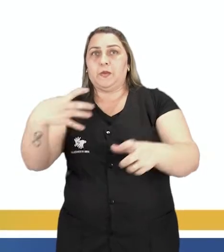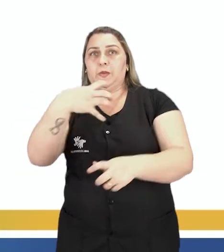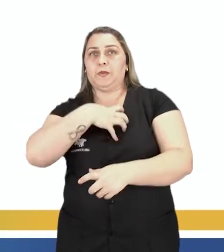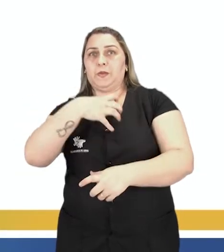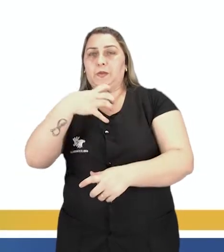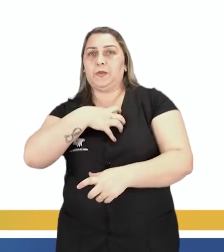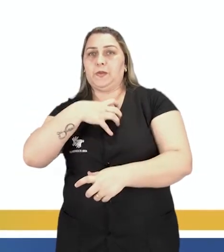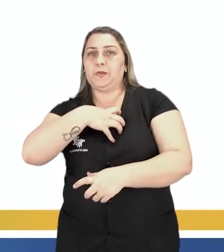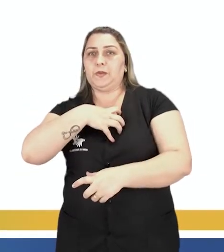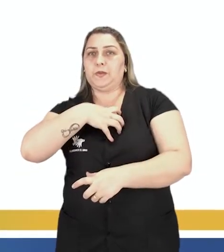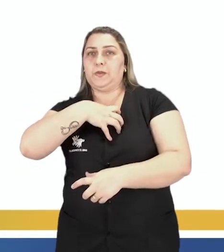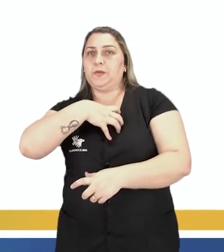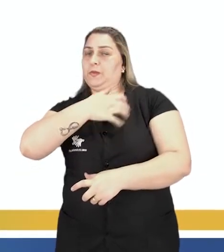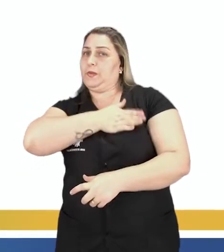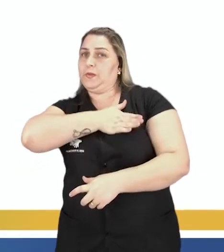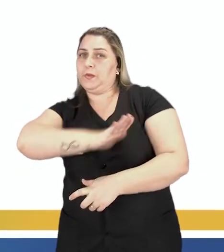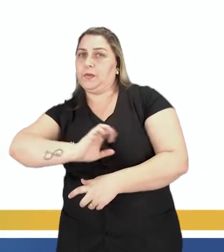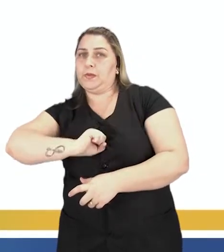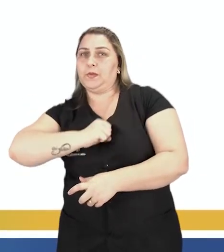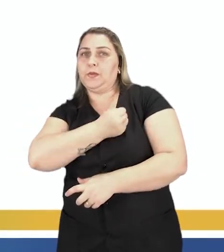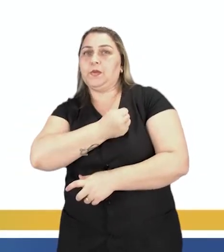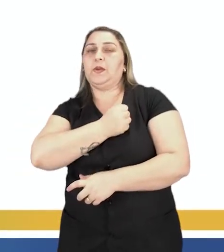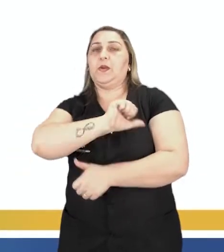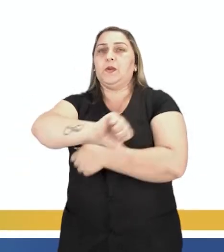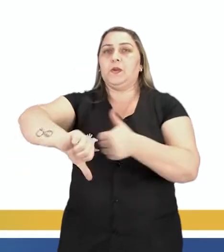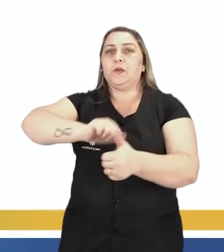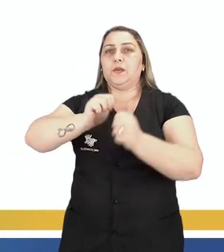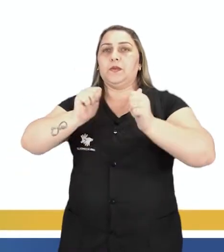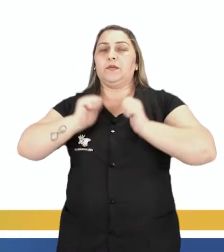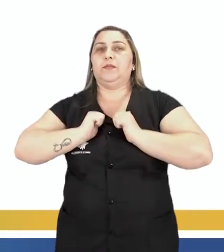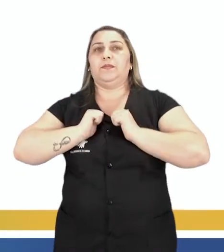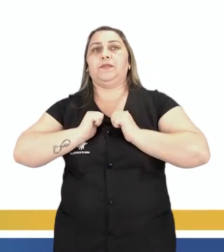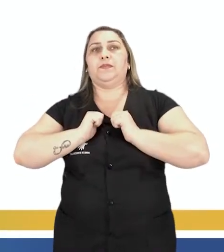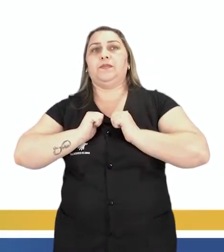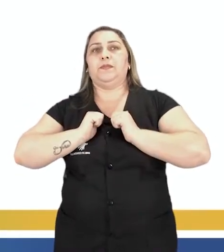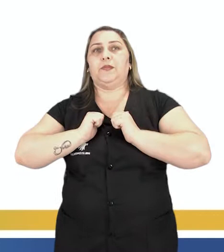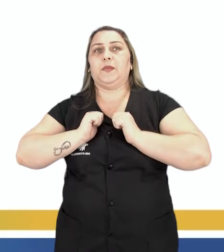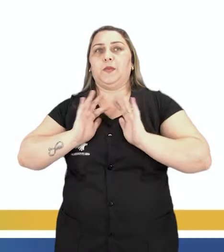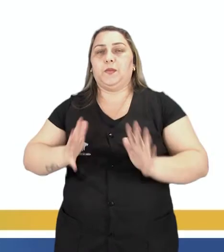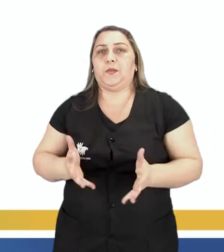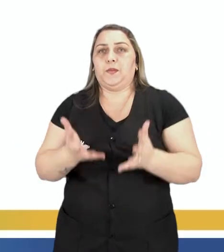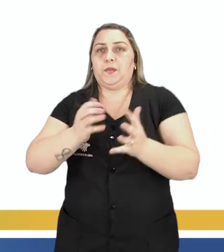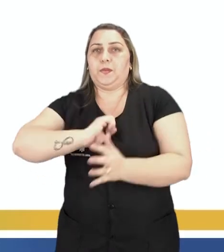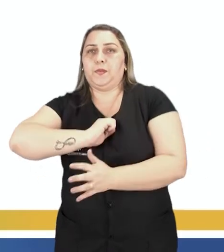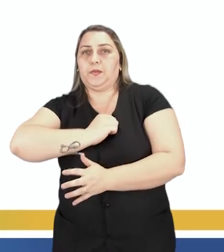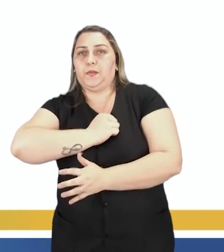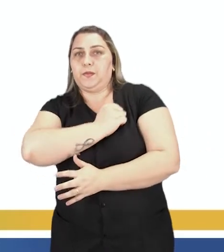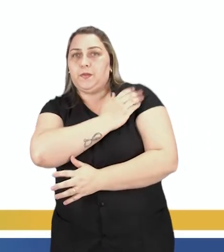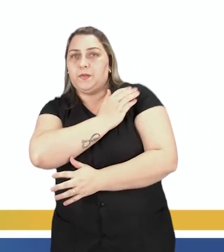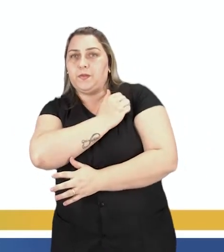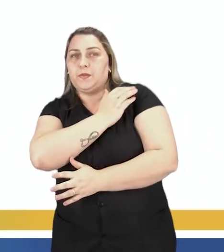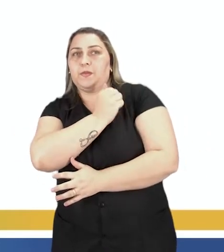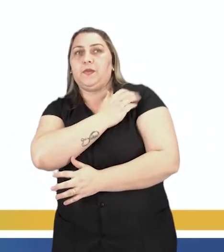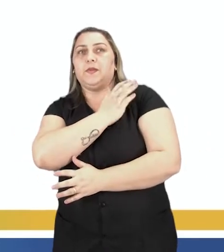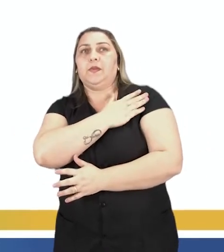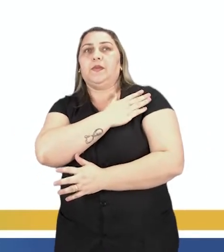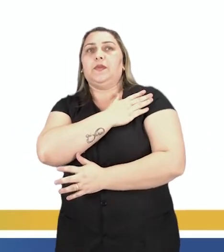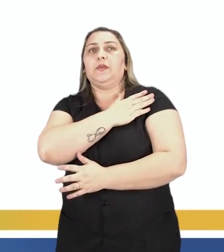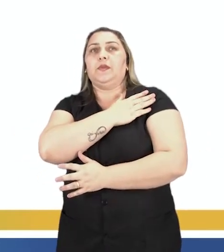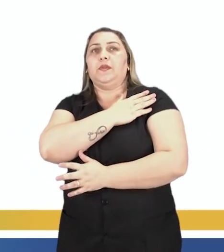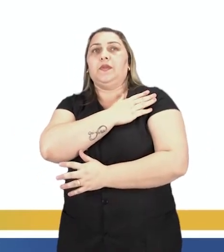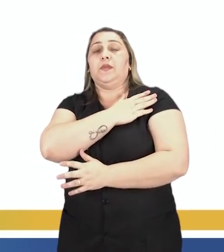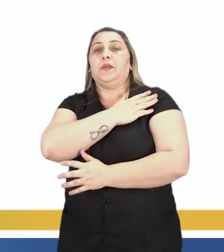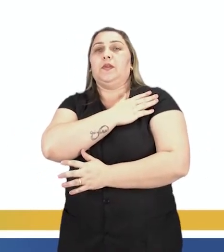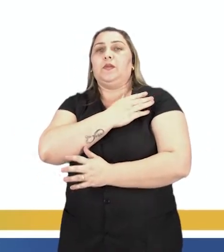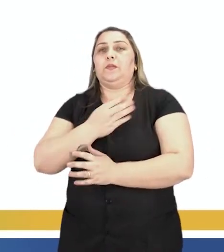de sentimento de revolta, mudança de comportamento, estímulo ao preconceito, agravamento de surto